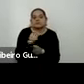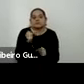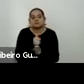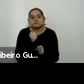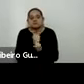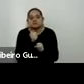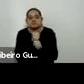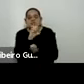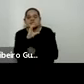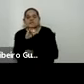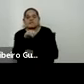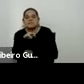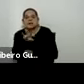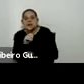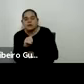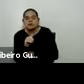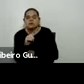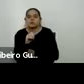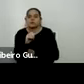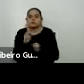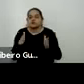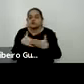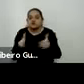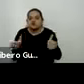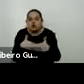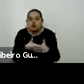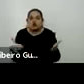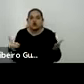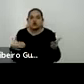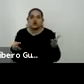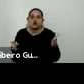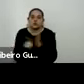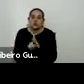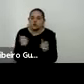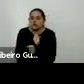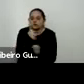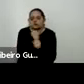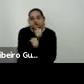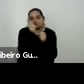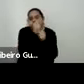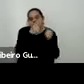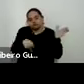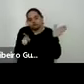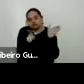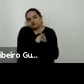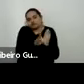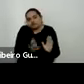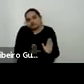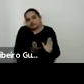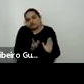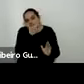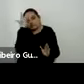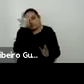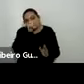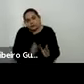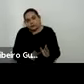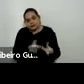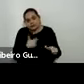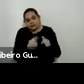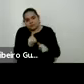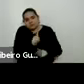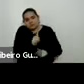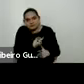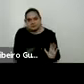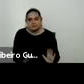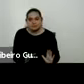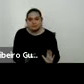pequenas intervenções de construção civil própria, Sim. autônoma. Então, é muito importante